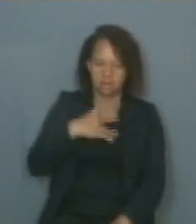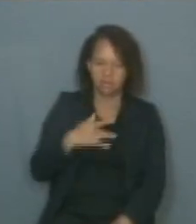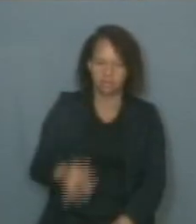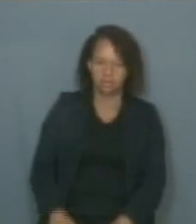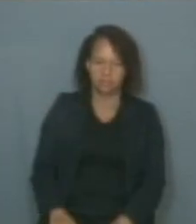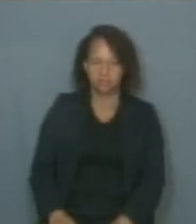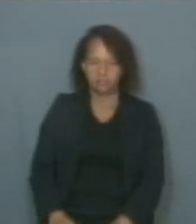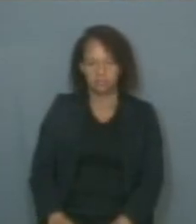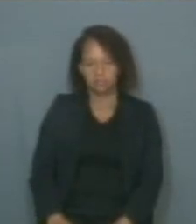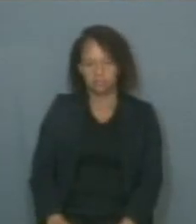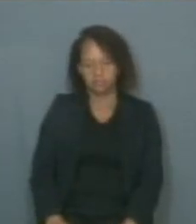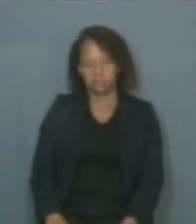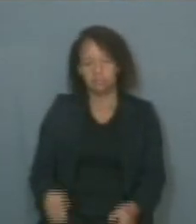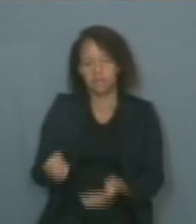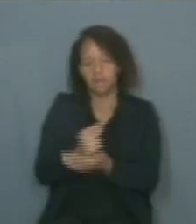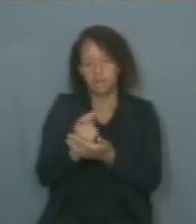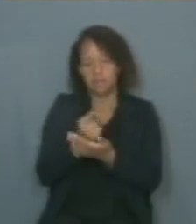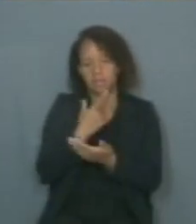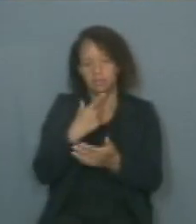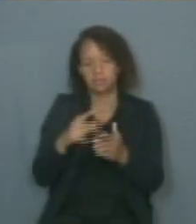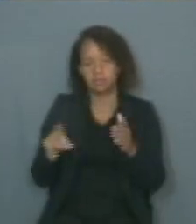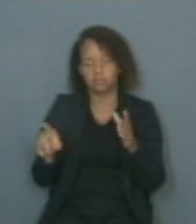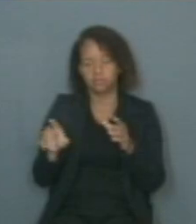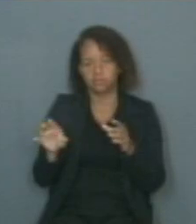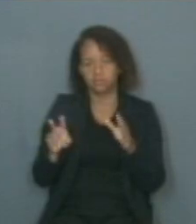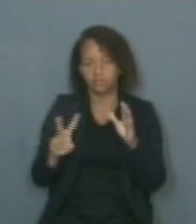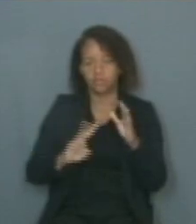praxe, remédios vencidos.